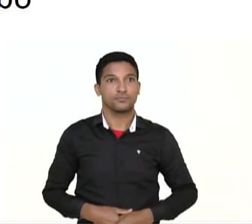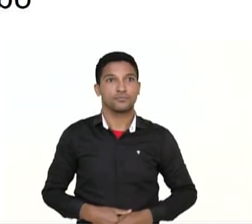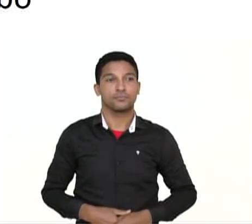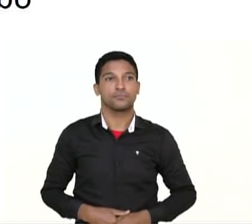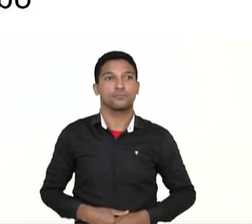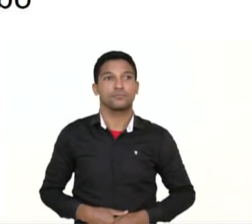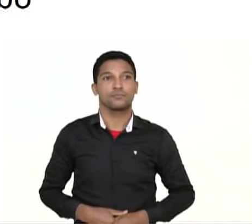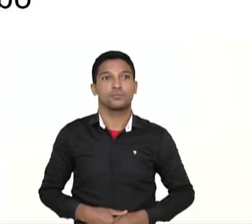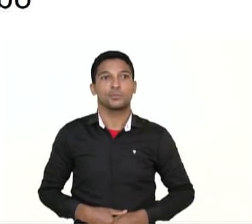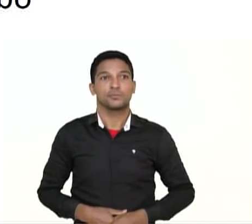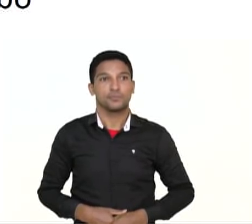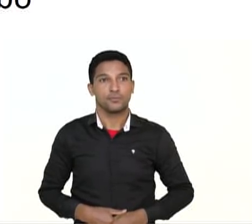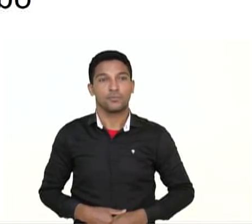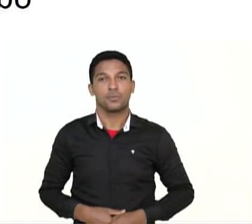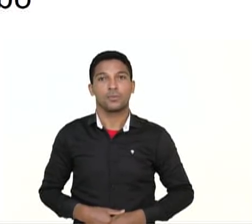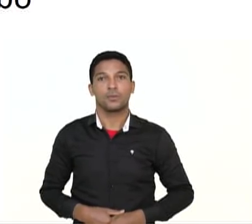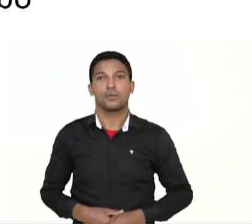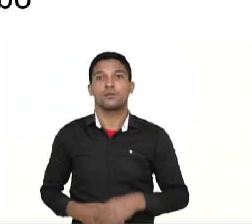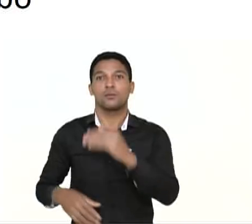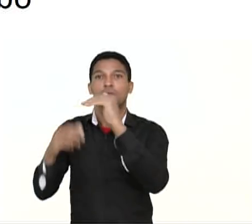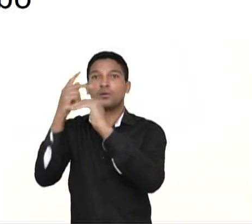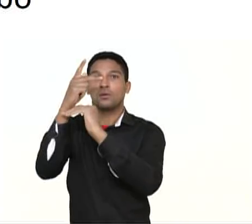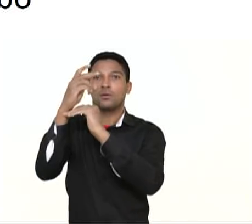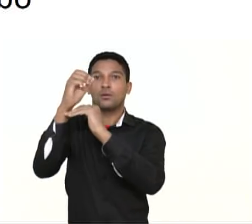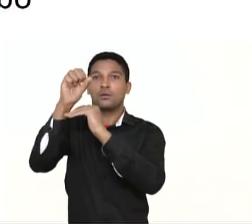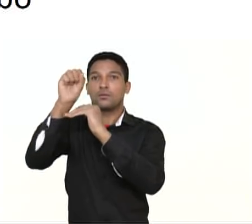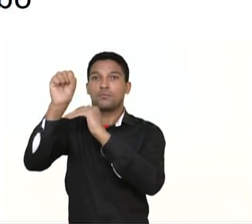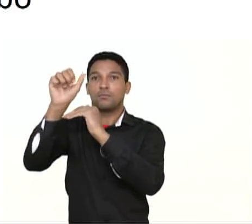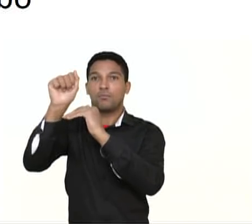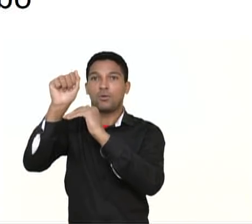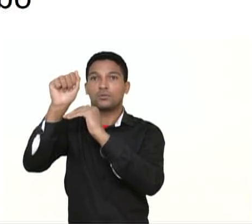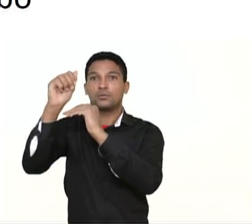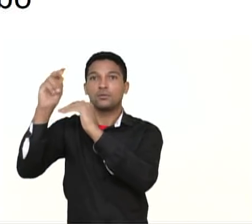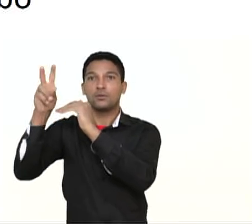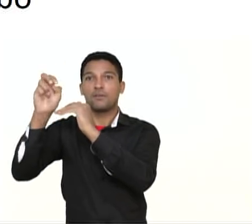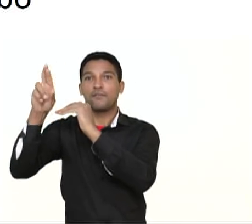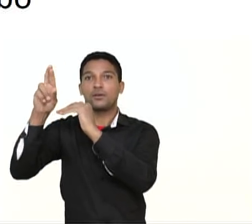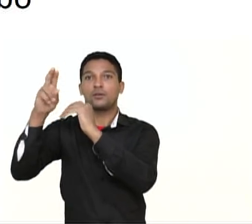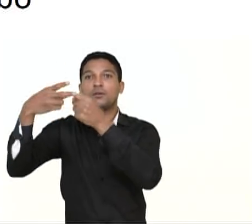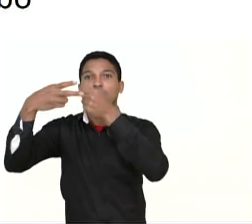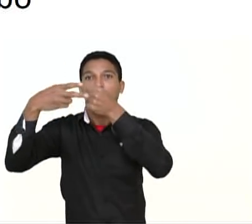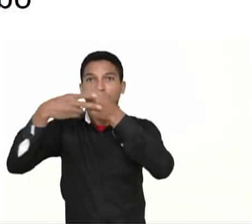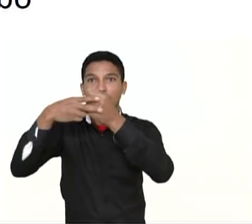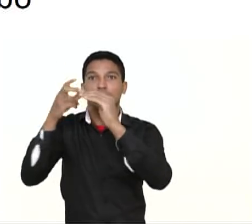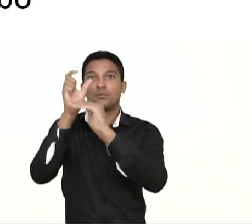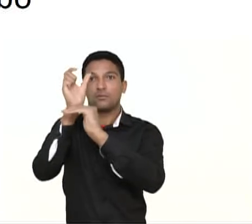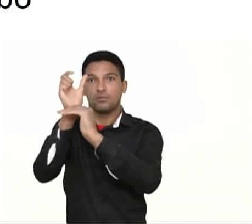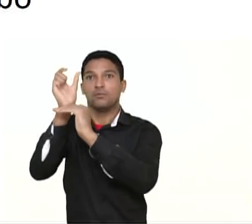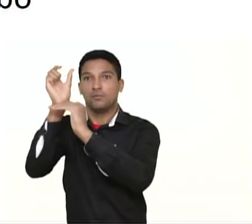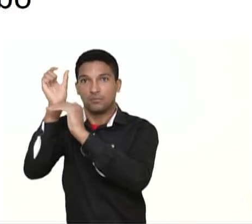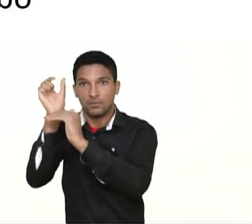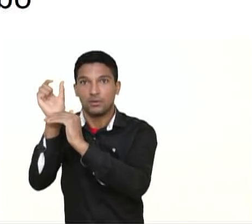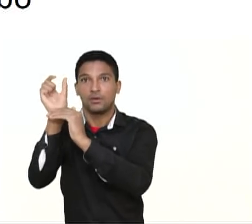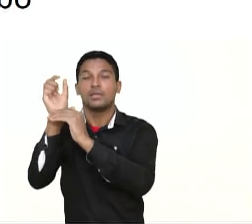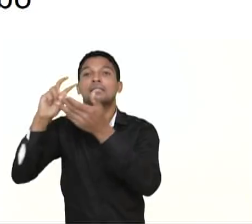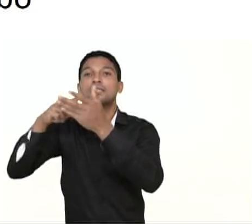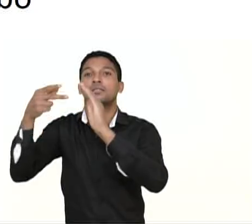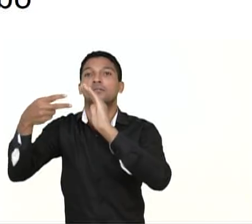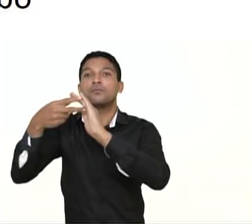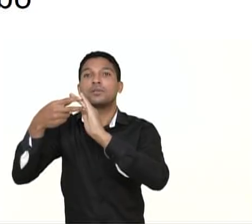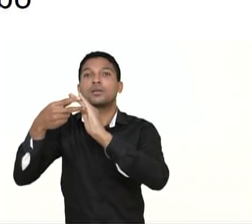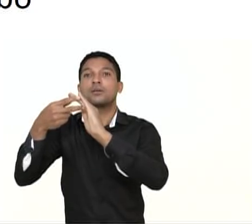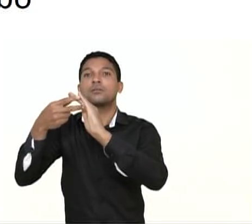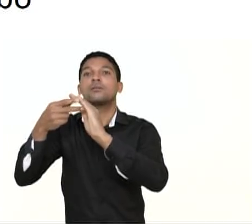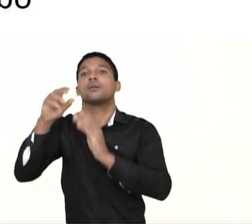uma repetição dos destrutivos incêndios florestais de agosto e setembro do ano passado. No trecho, temos